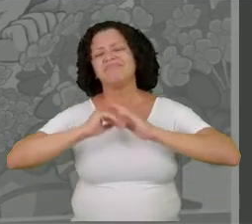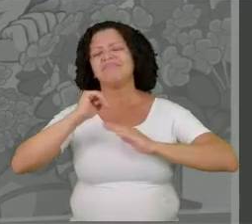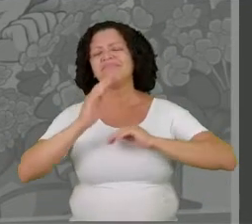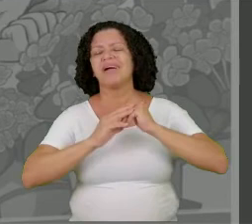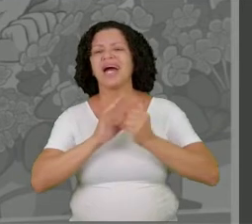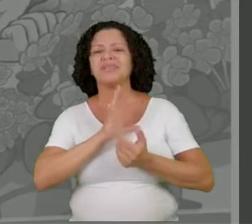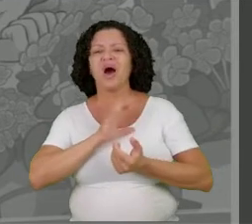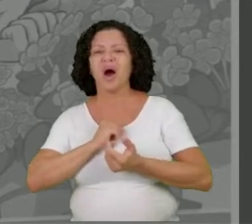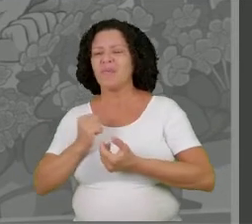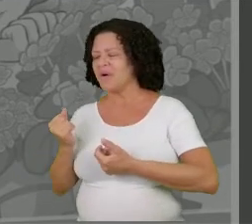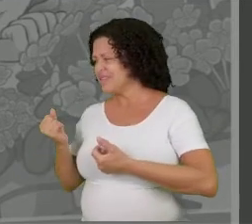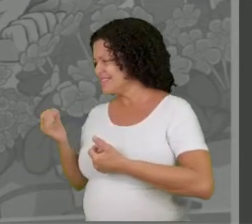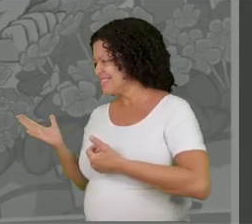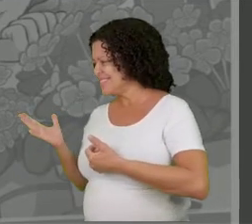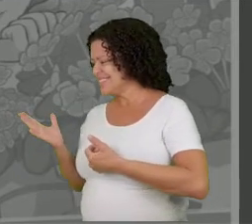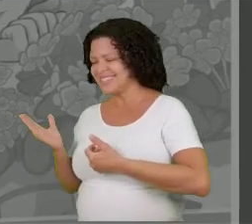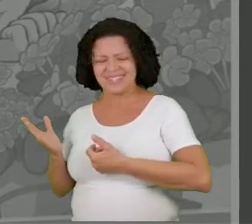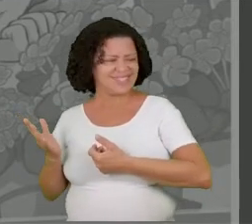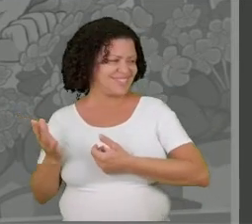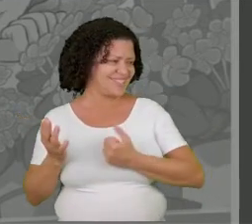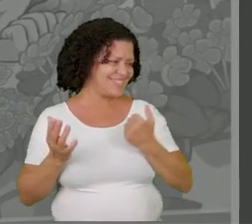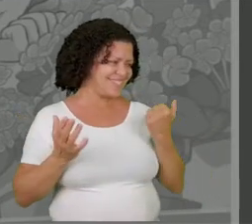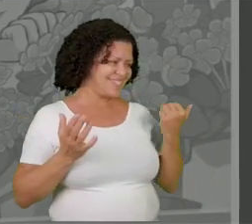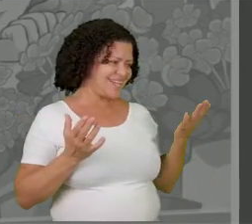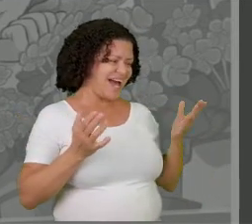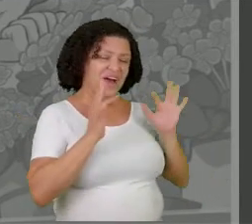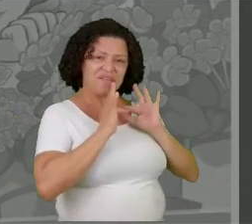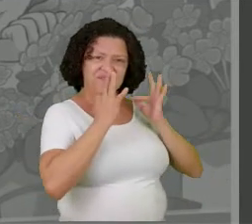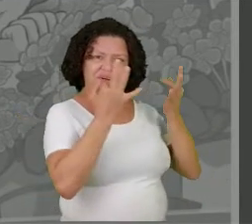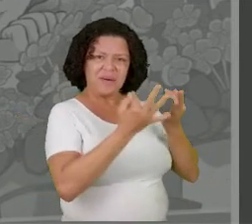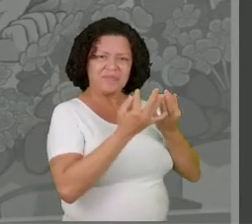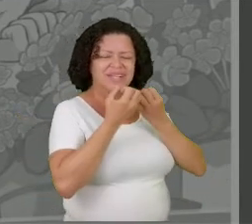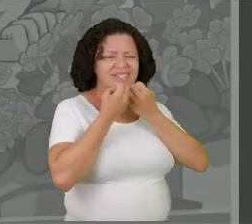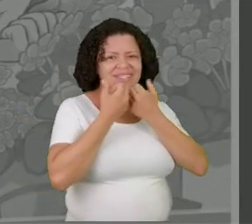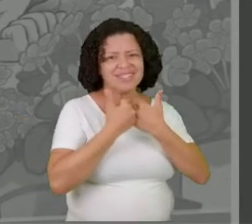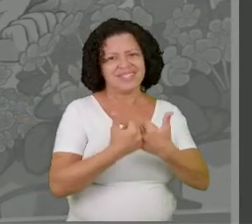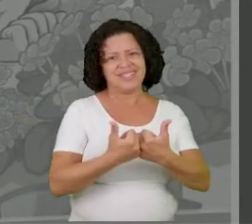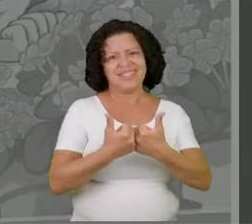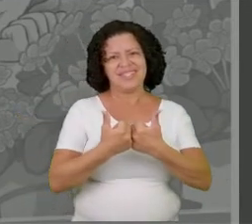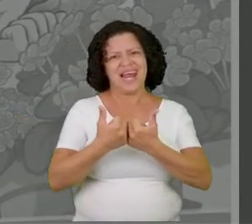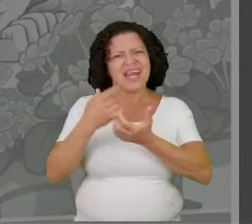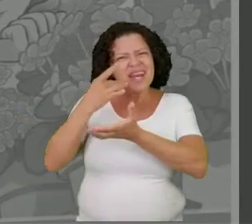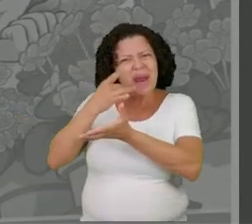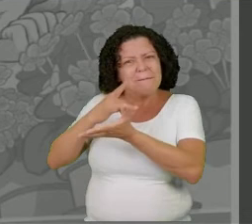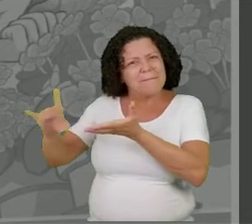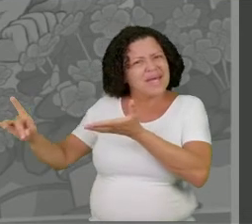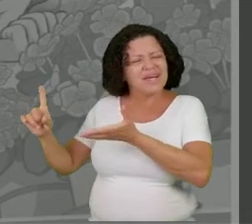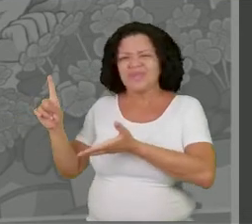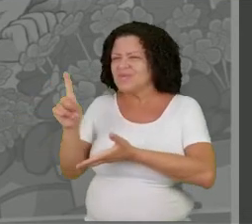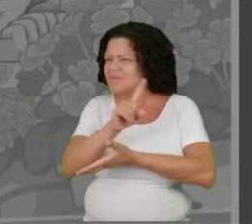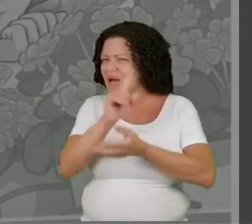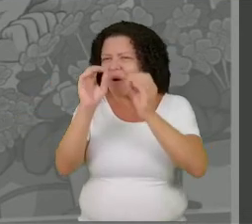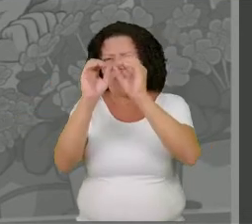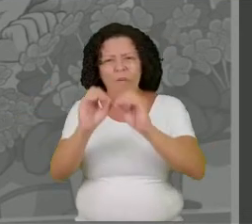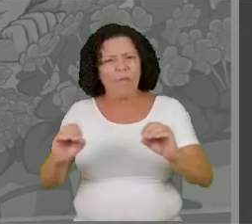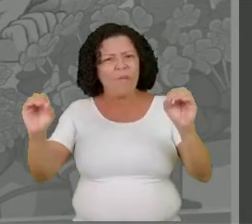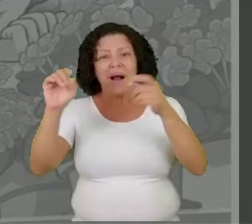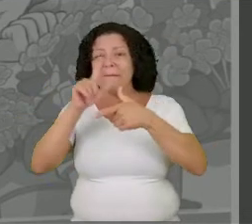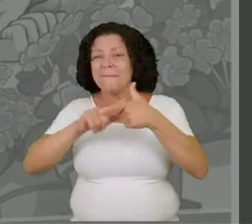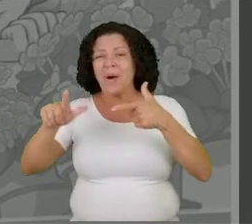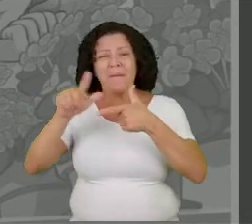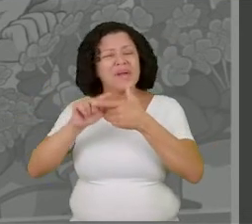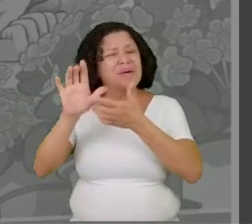tranquilidade, numa prática de amor ao próximo, né? Numa vivência harmoniosa com a família, sem inimigos